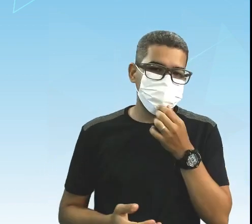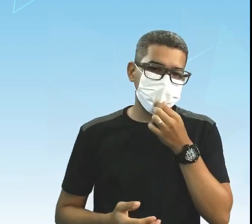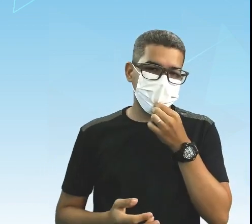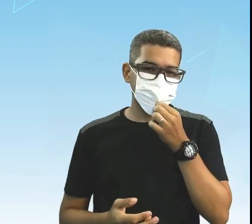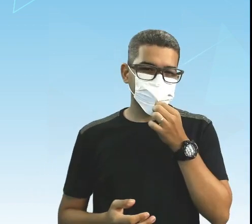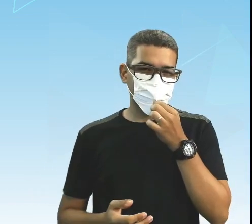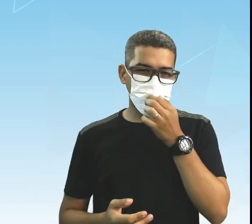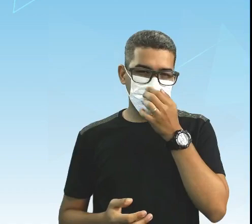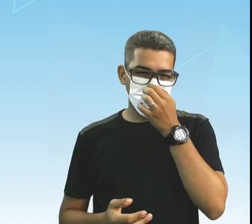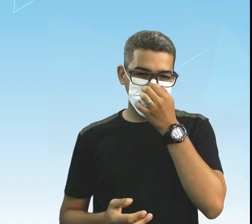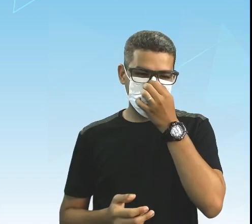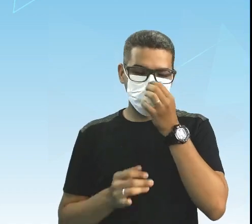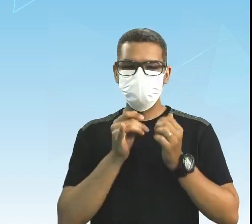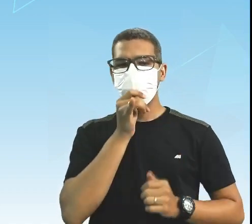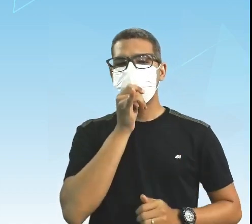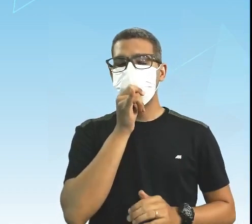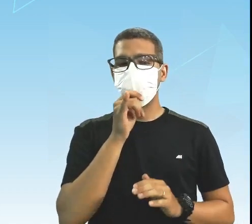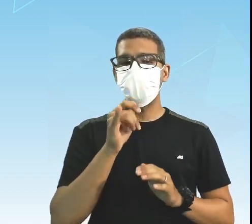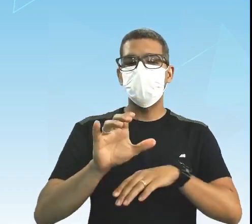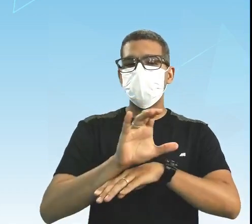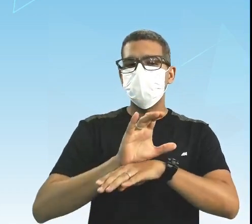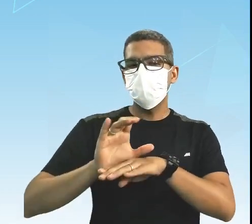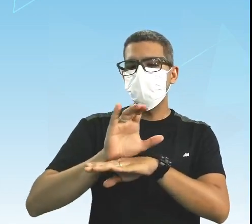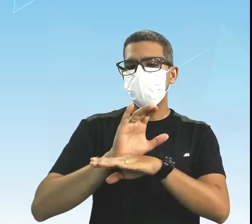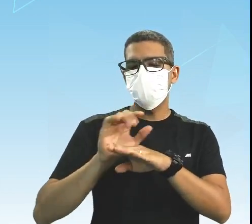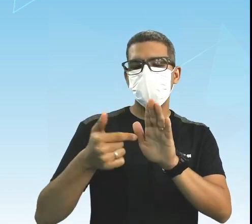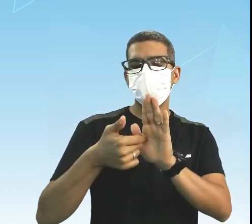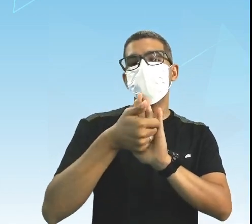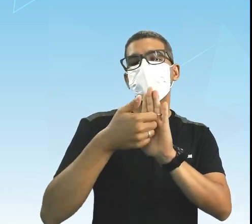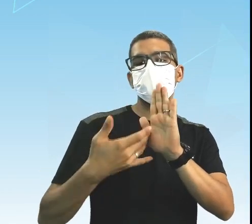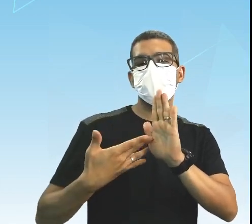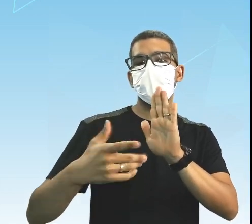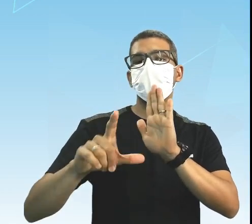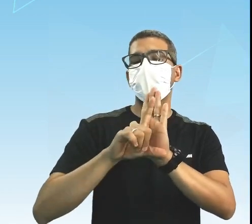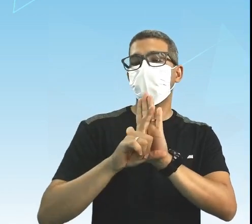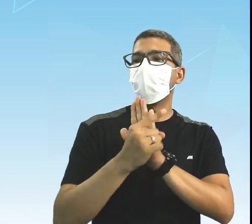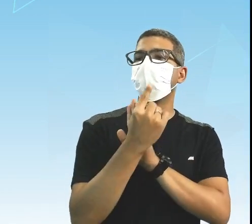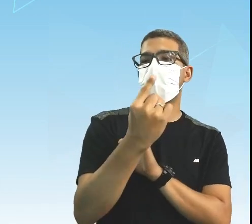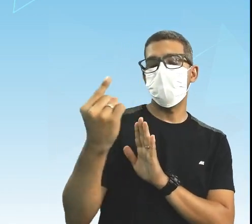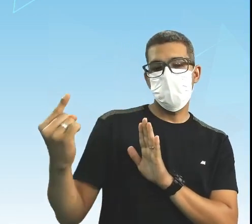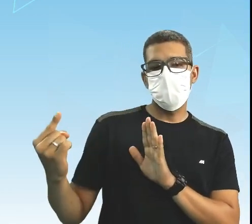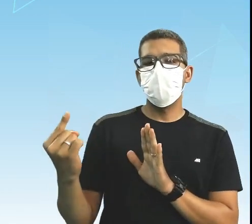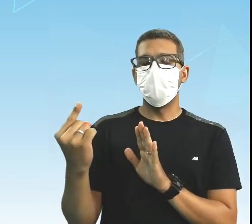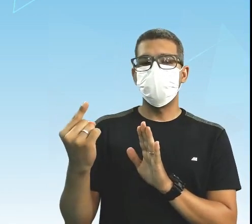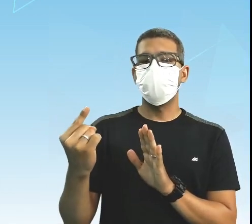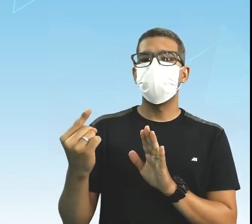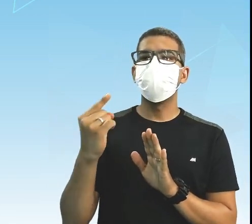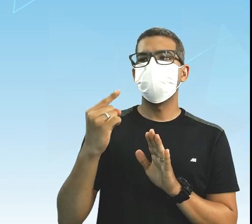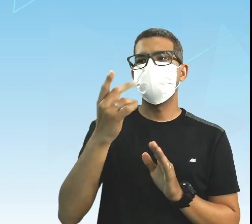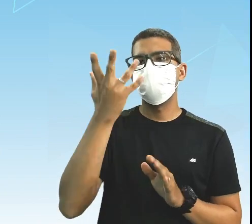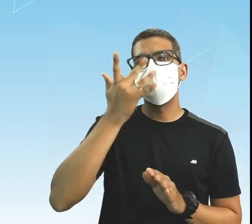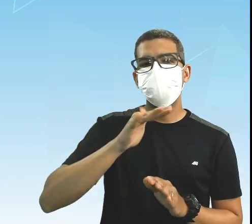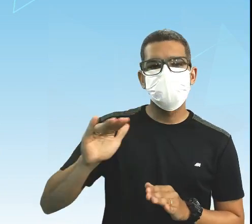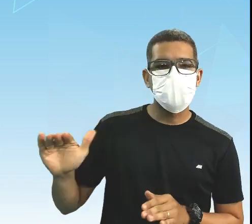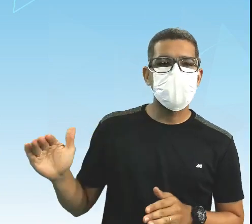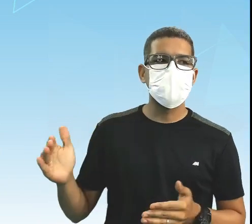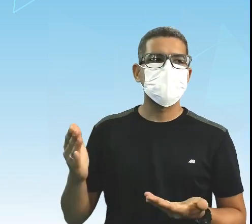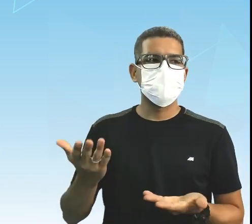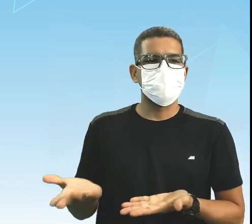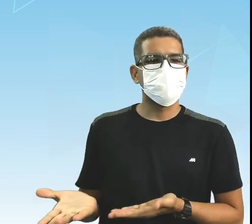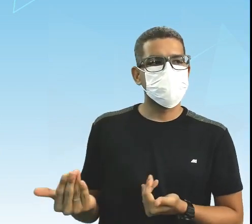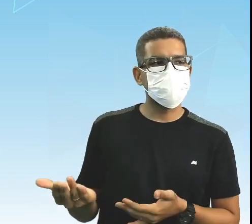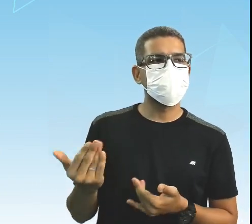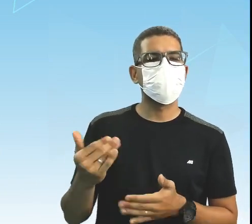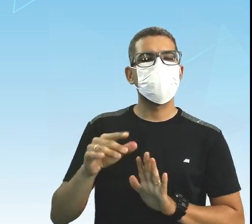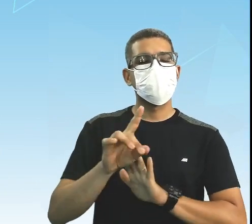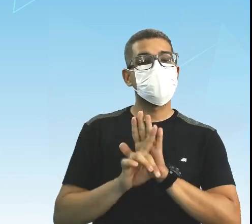na Constituição lá a lei que é legal para toda criança, adolescente, está na escola, tem direito à